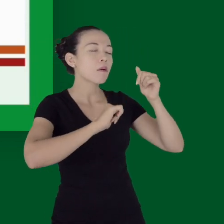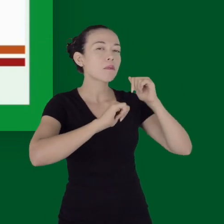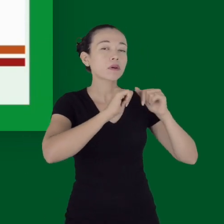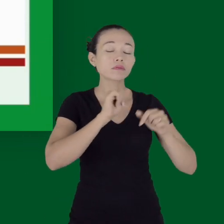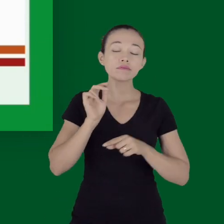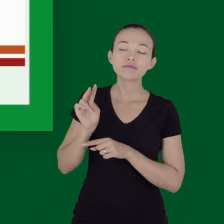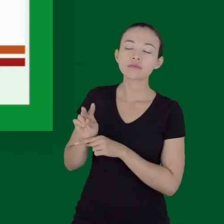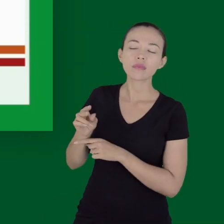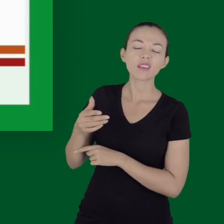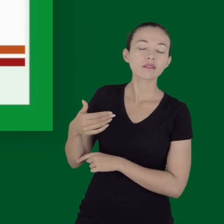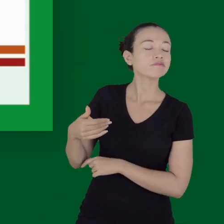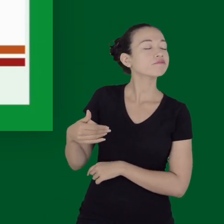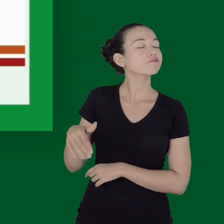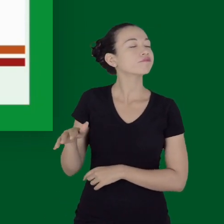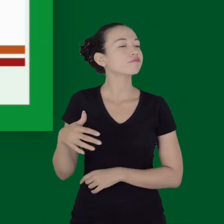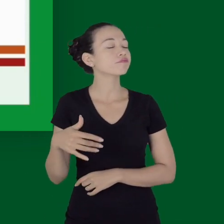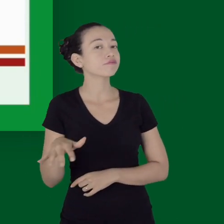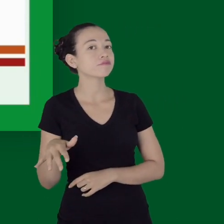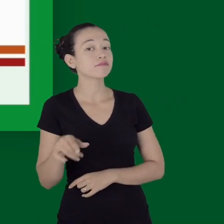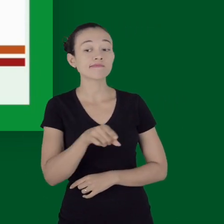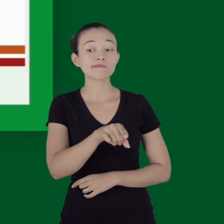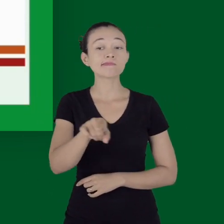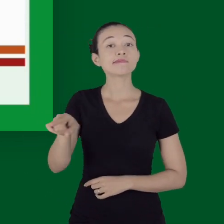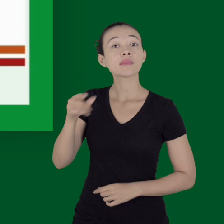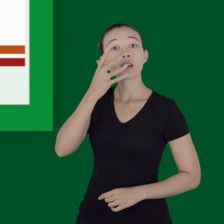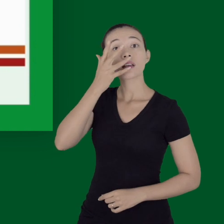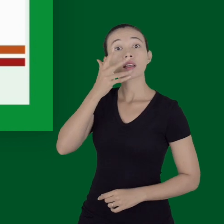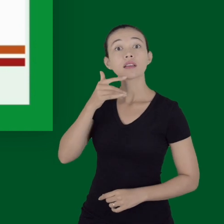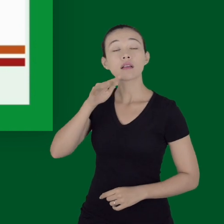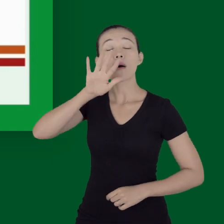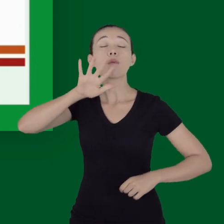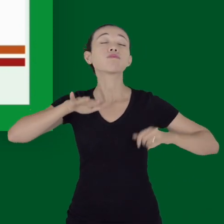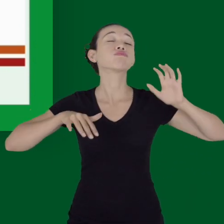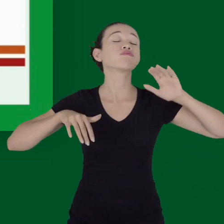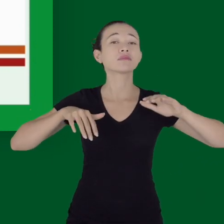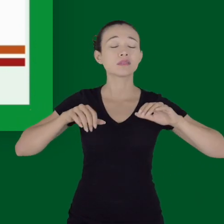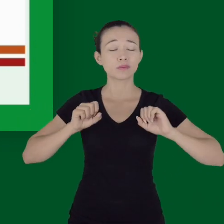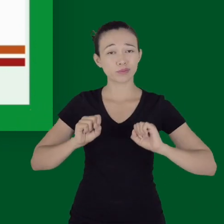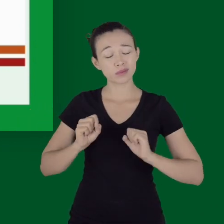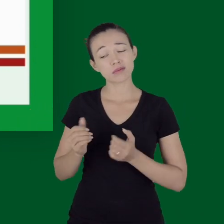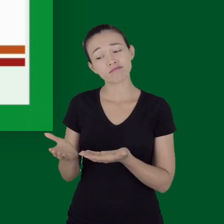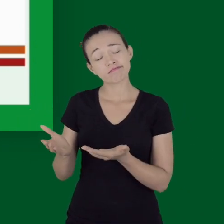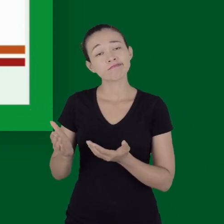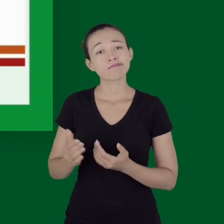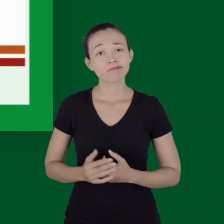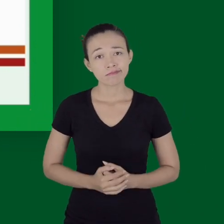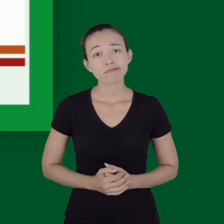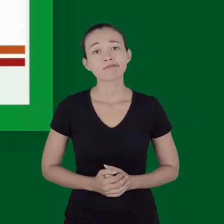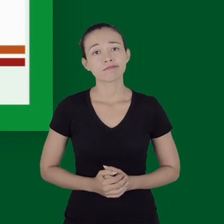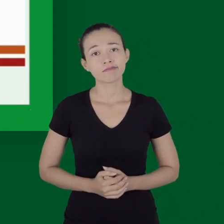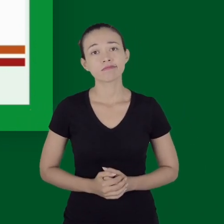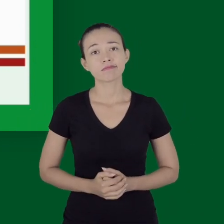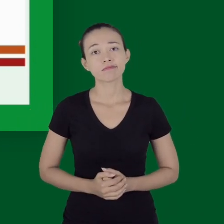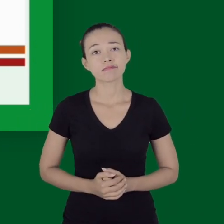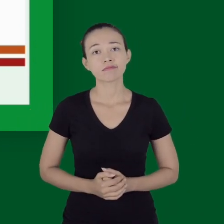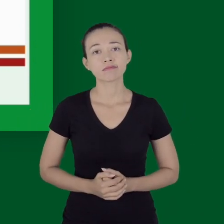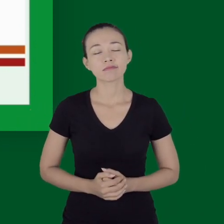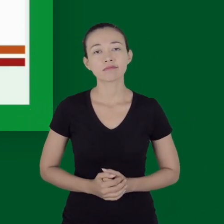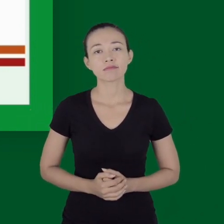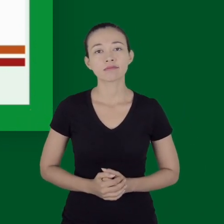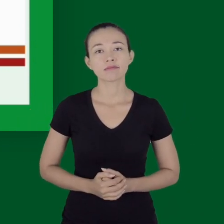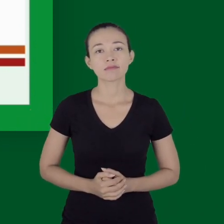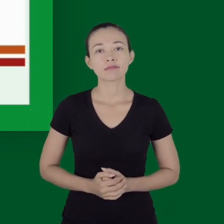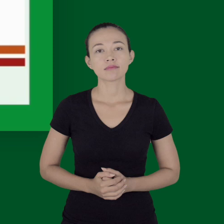final de eventos, porque os adultos já consumiram ali uma quantidade maior de álcool, já baixaram ali a guarda no supervisionamento e